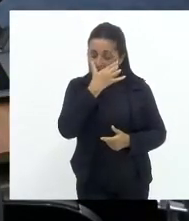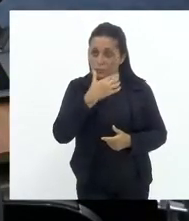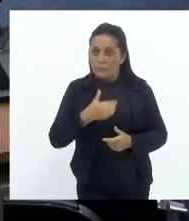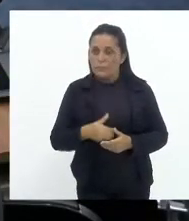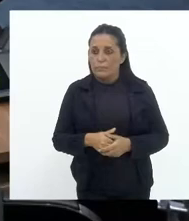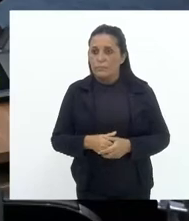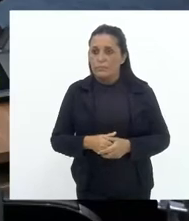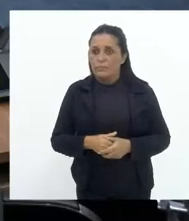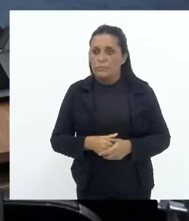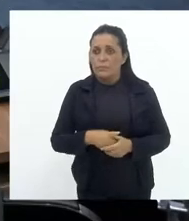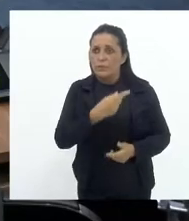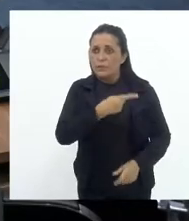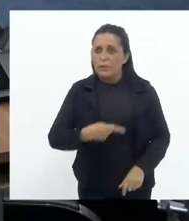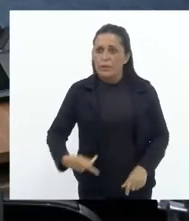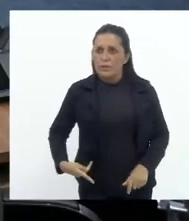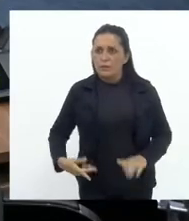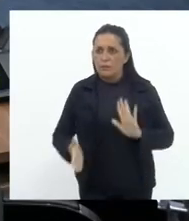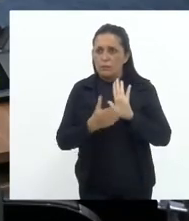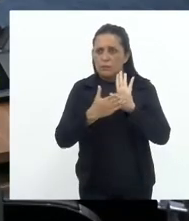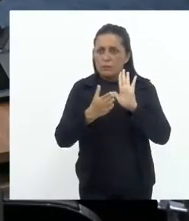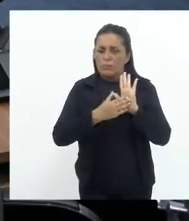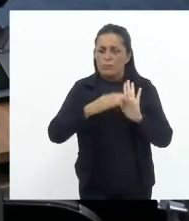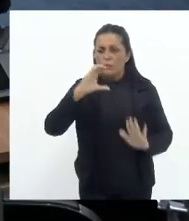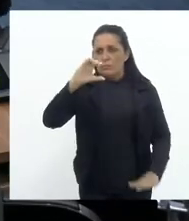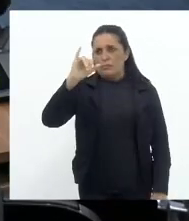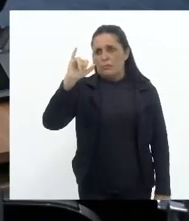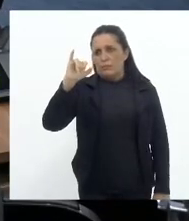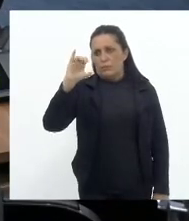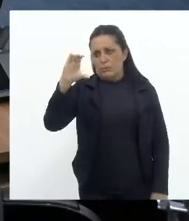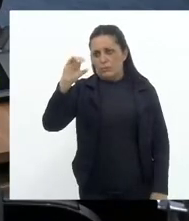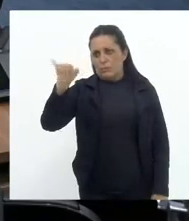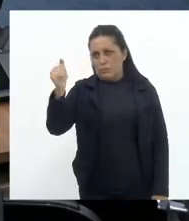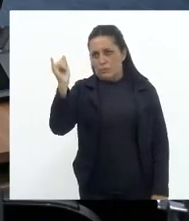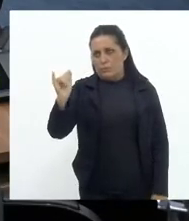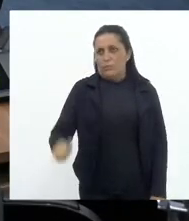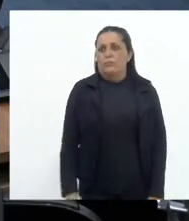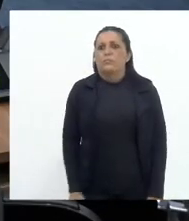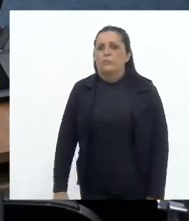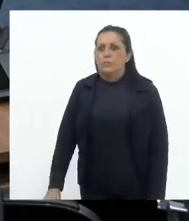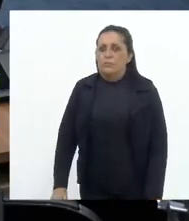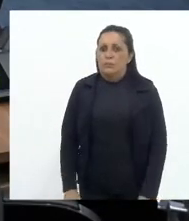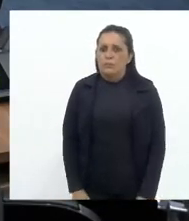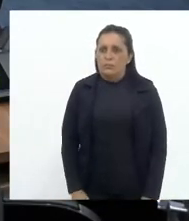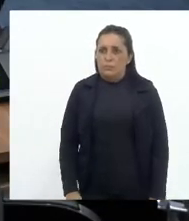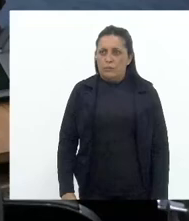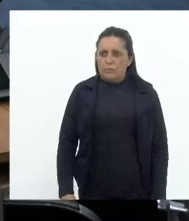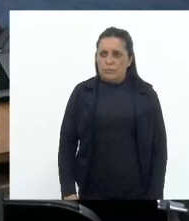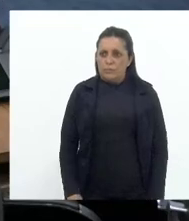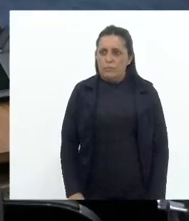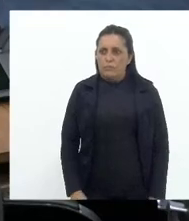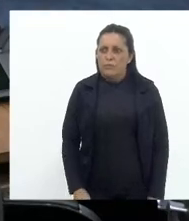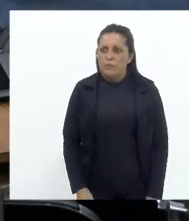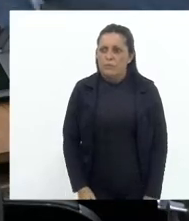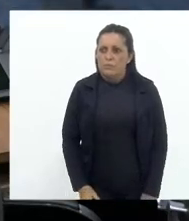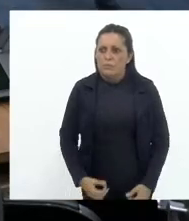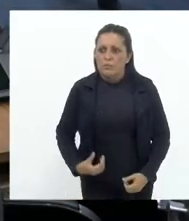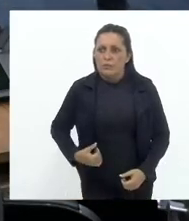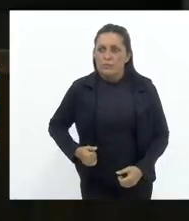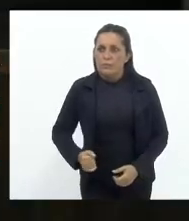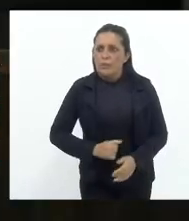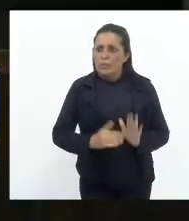o seu presidente acompanho STJ oi oi G1 os